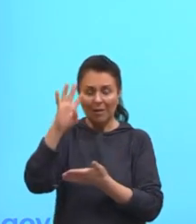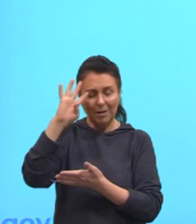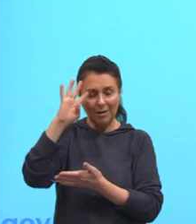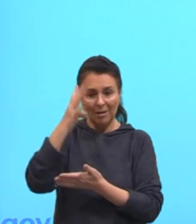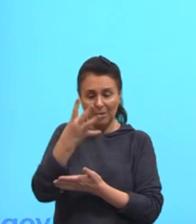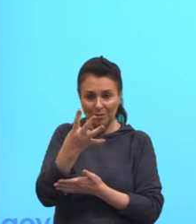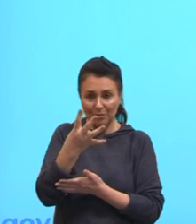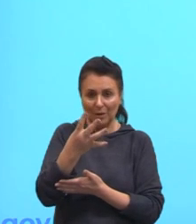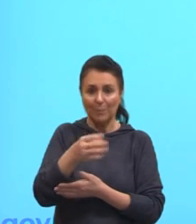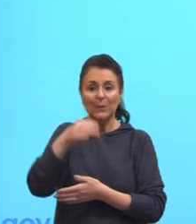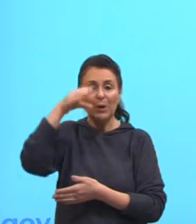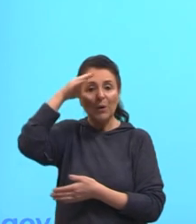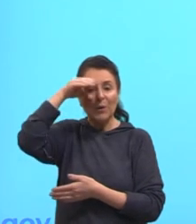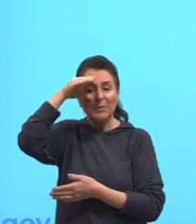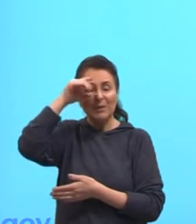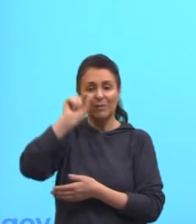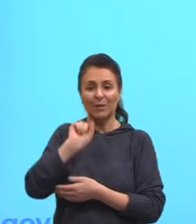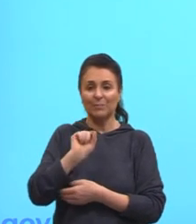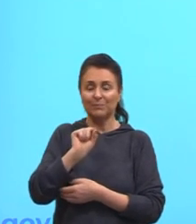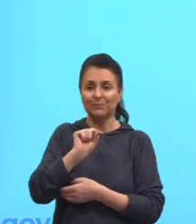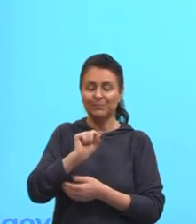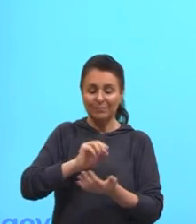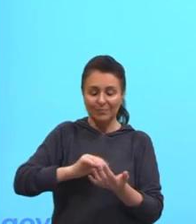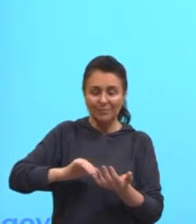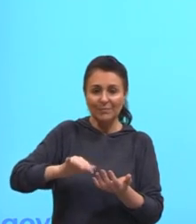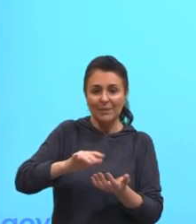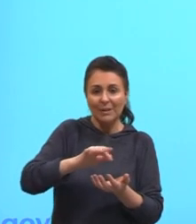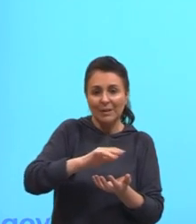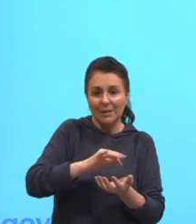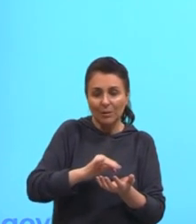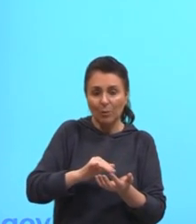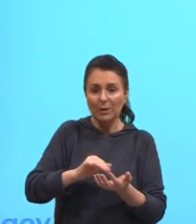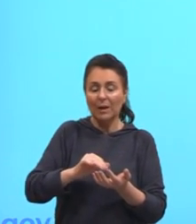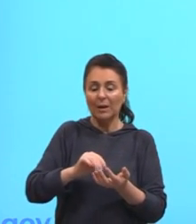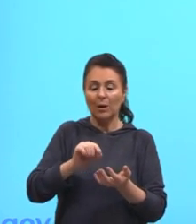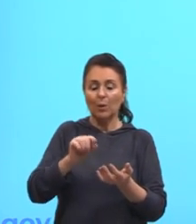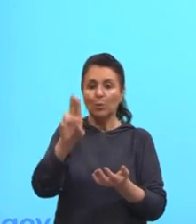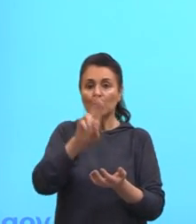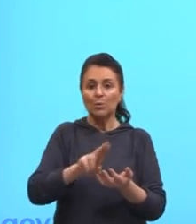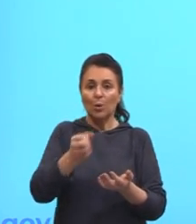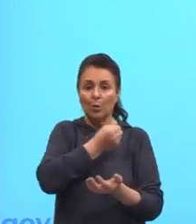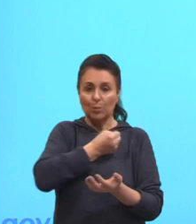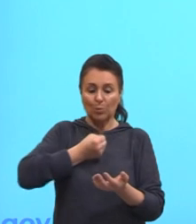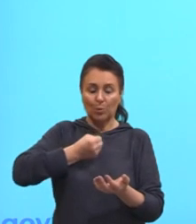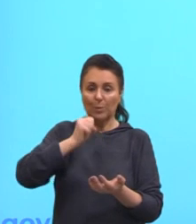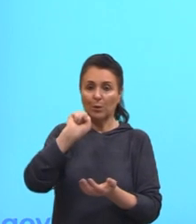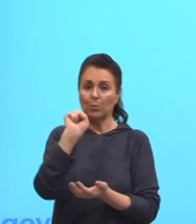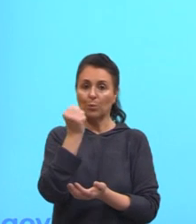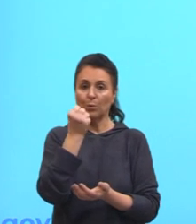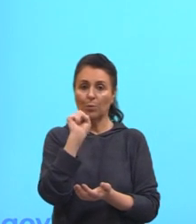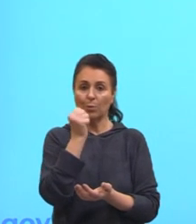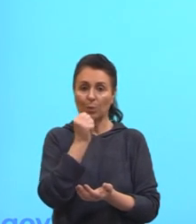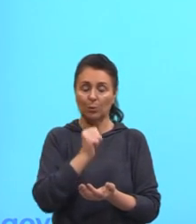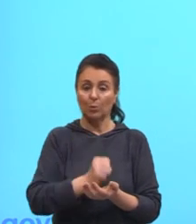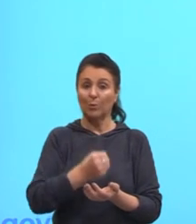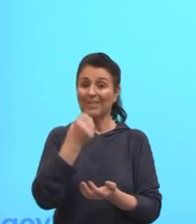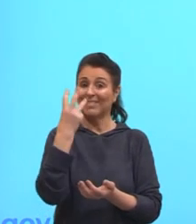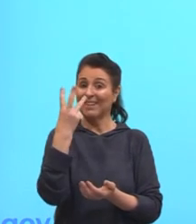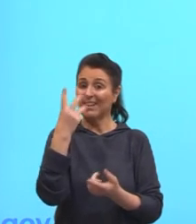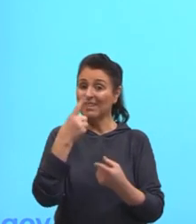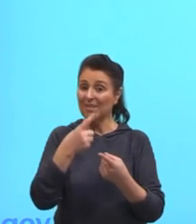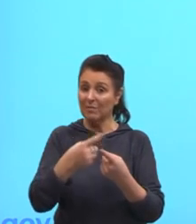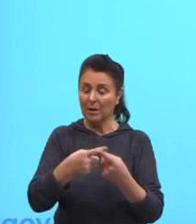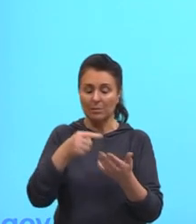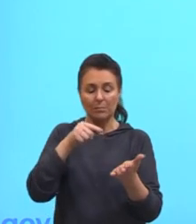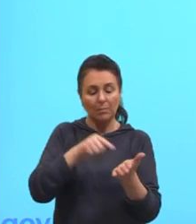resolvendo Observe o seguinte na calculadora então foi digitado o número 8 e aí foi apertada 3 vezes